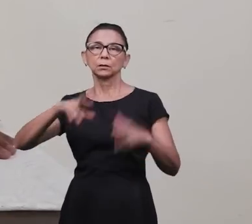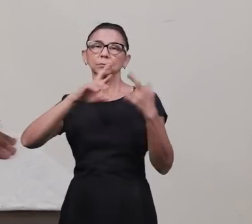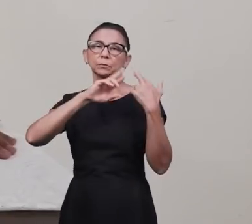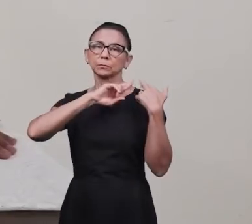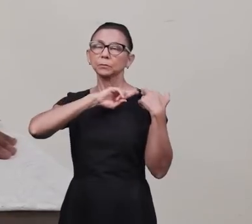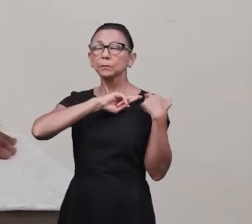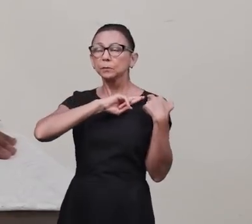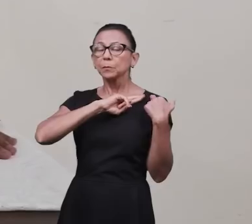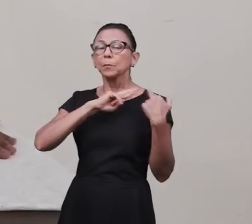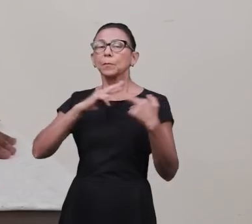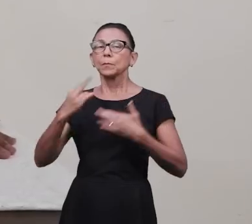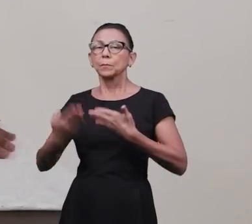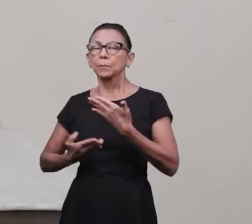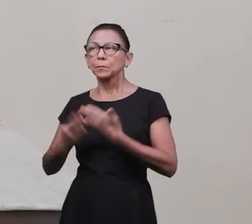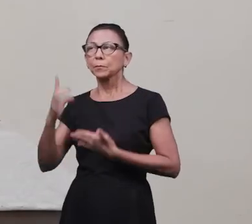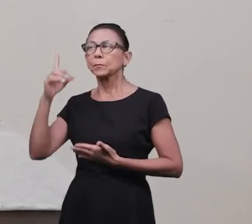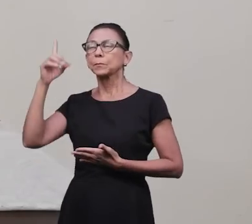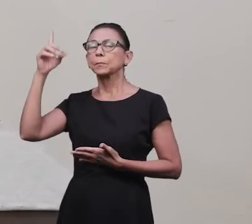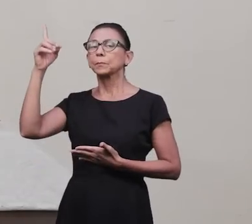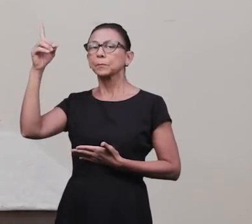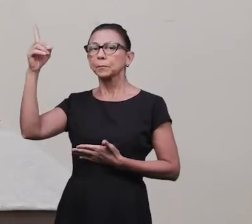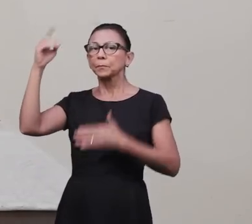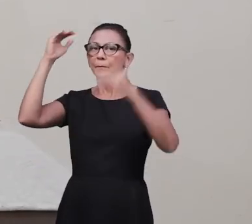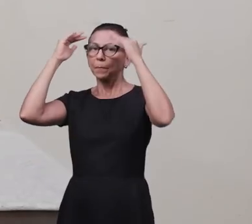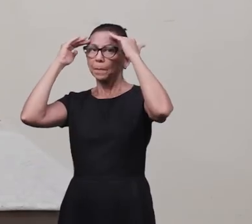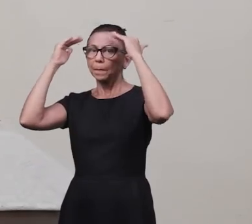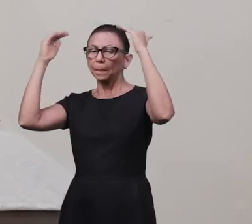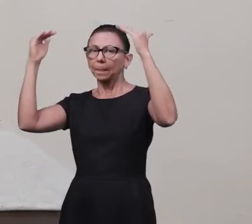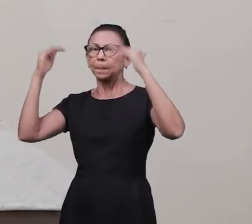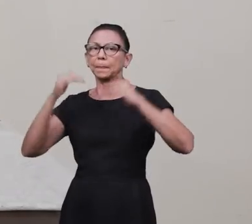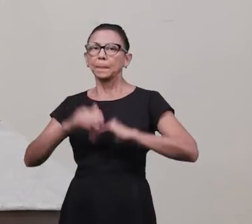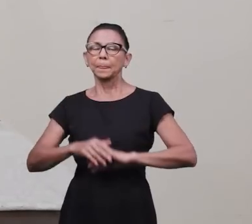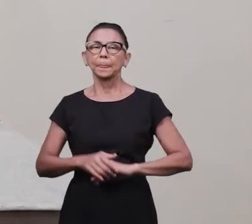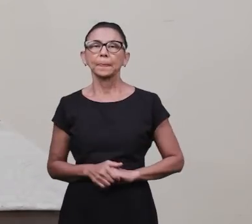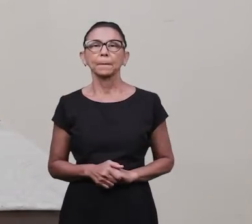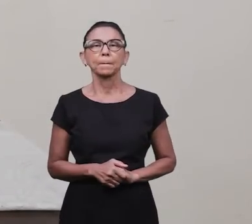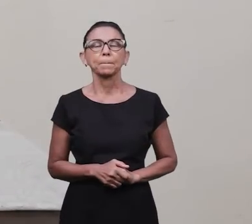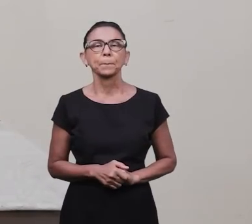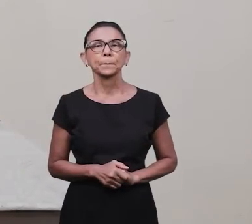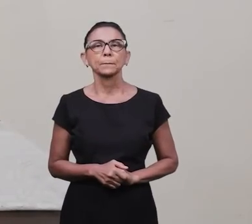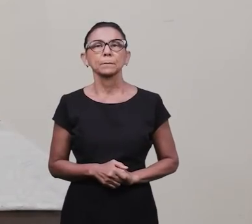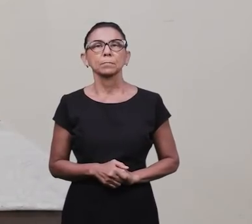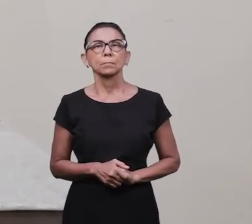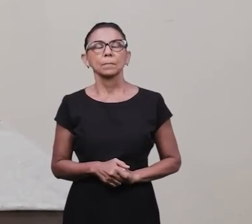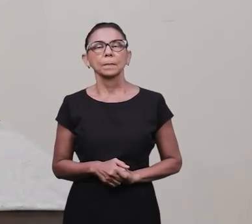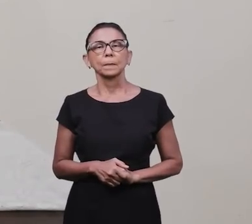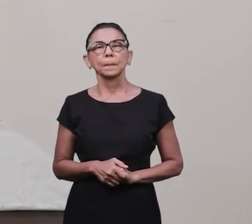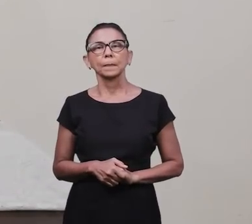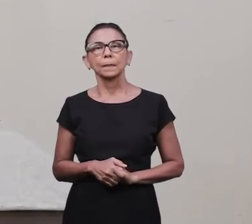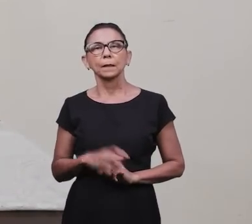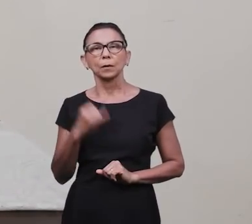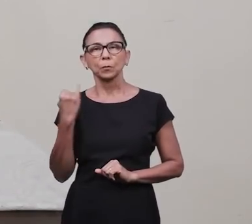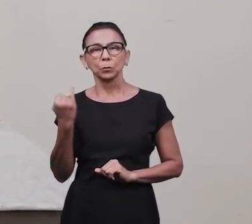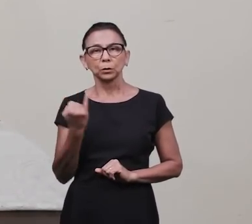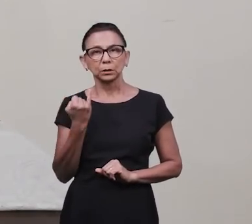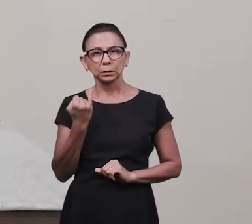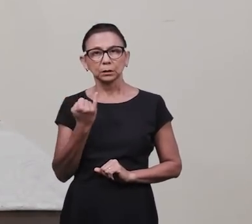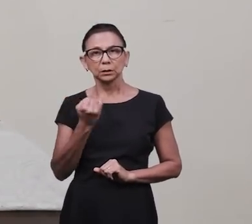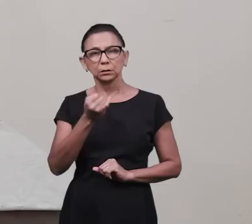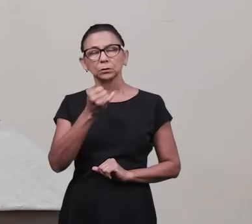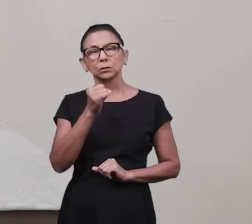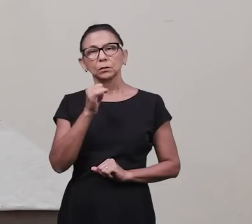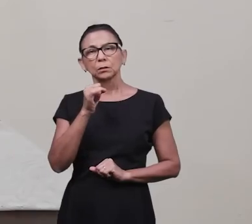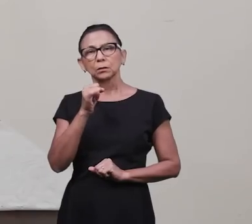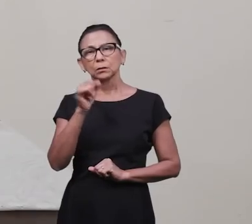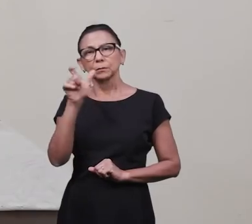de caminhar e de agradar ao Senhor. O importante na vida do crente é você ter uma vida em que você possa agradar ao